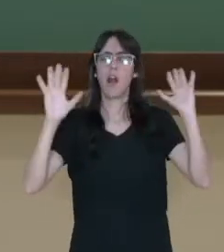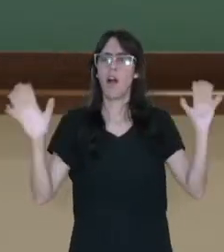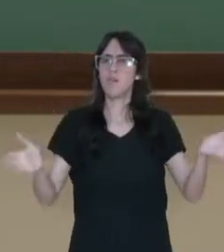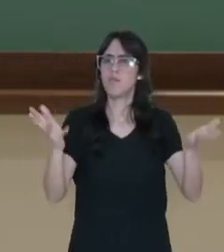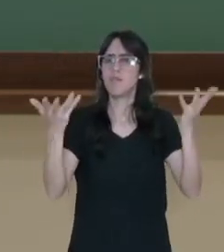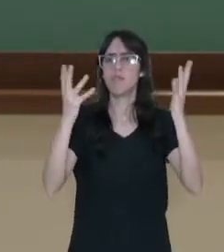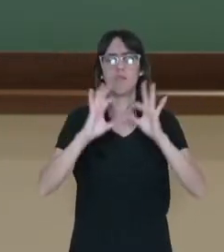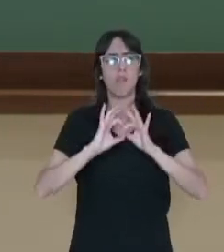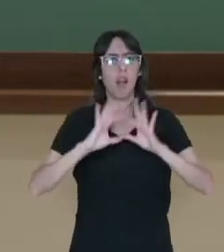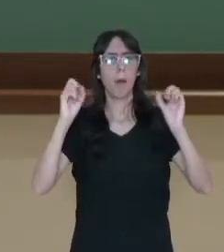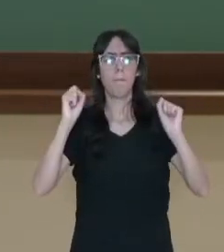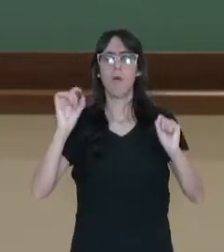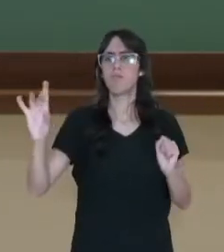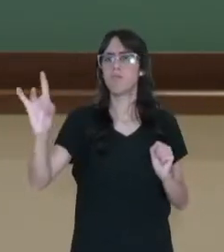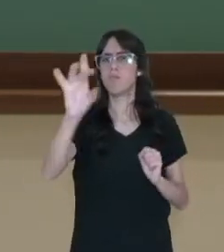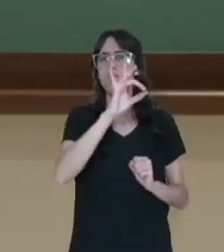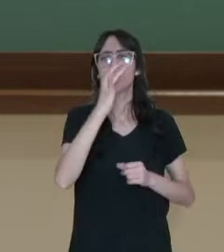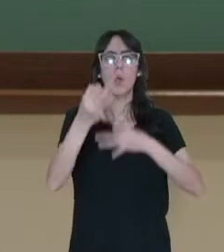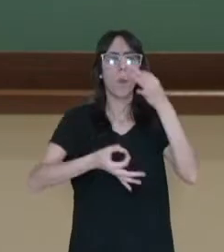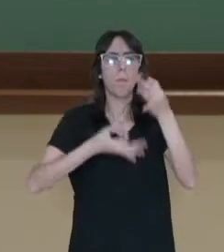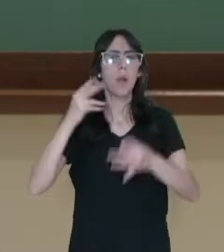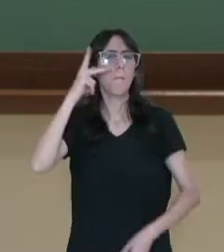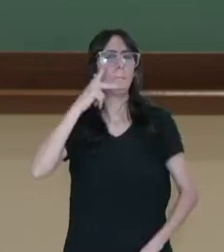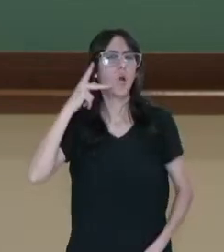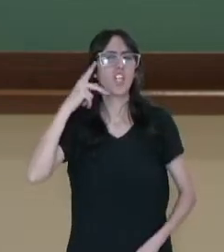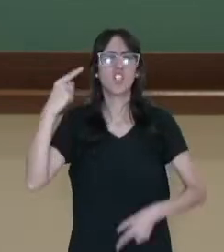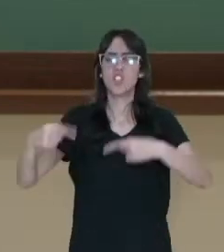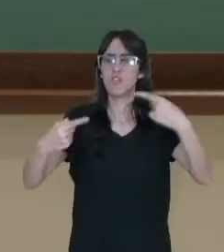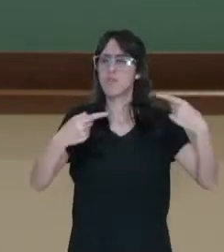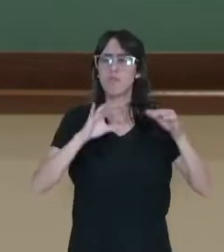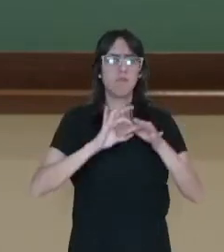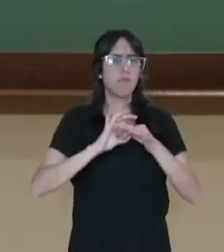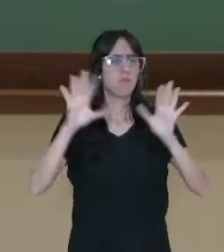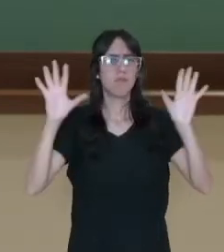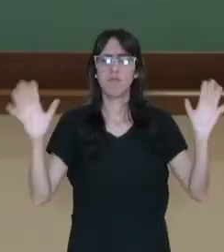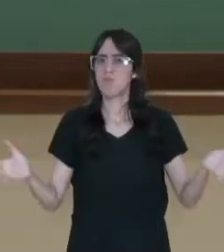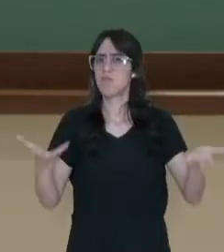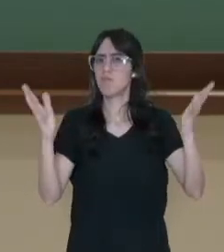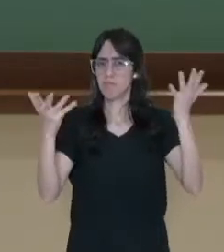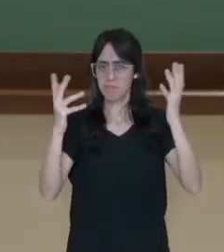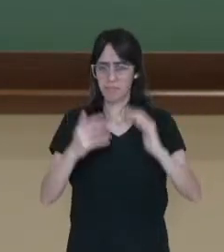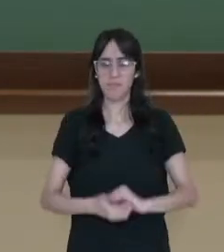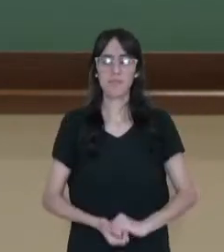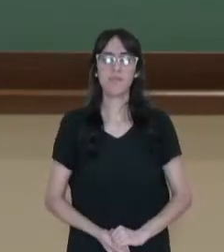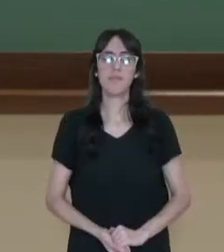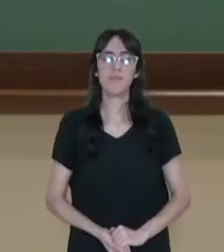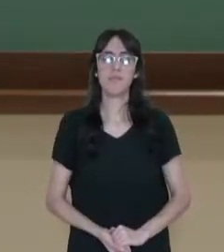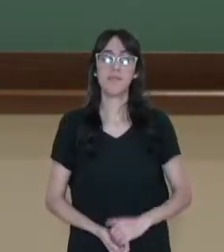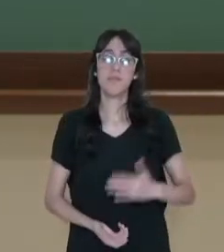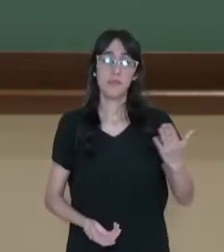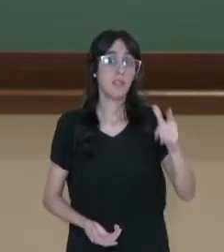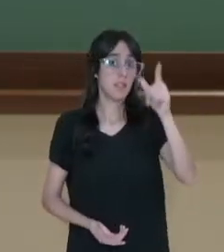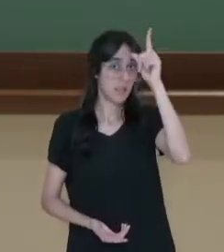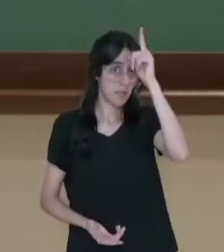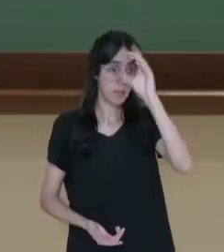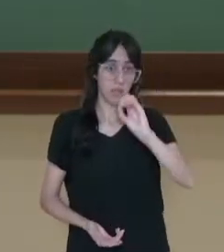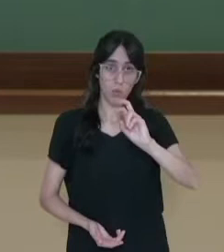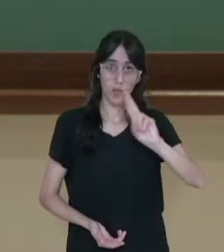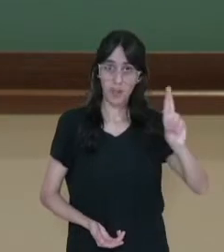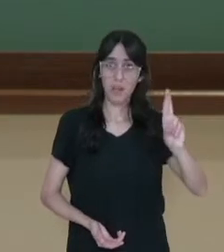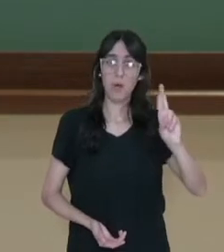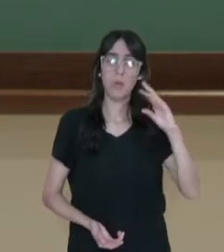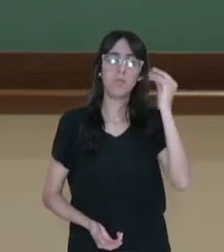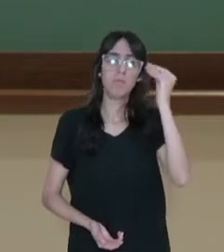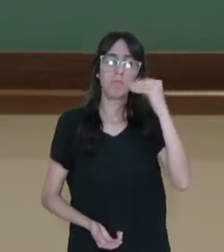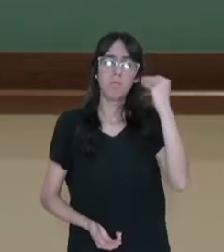maior poder de disseminar ideias políticas diferentes pela União Soviética e por seus aliados. A Alemanha Oriental experimentou então